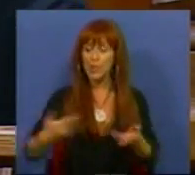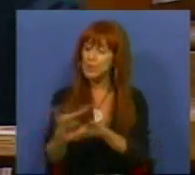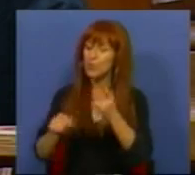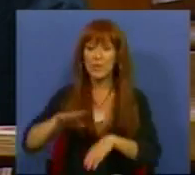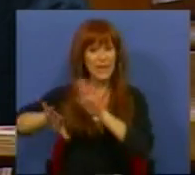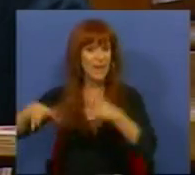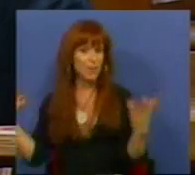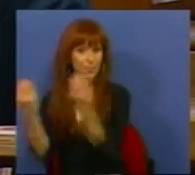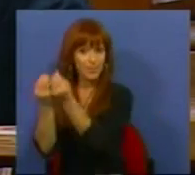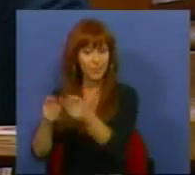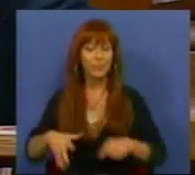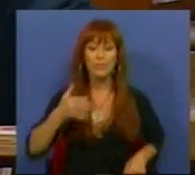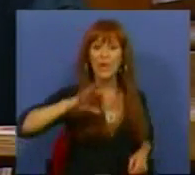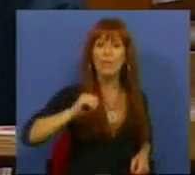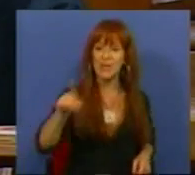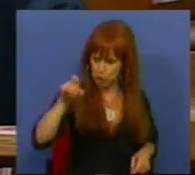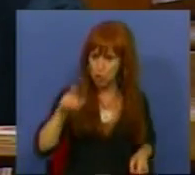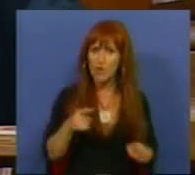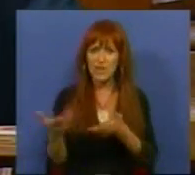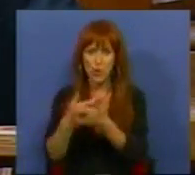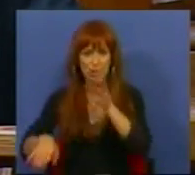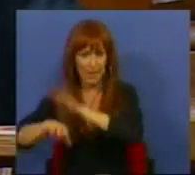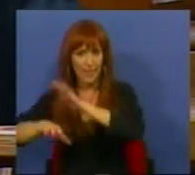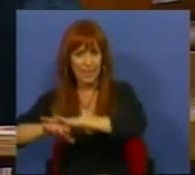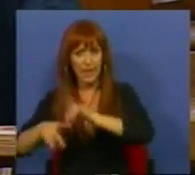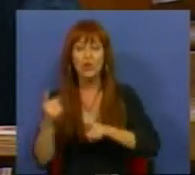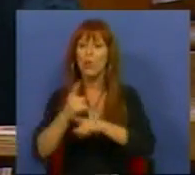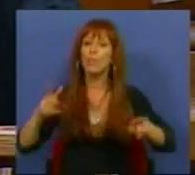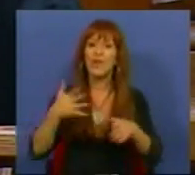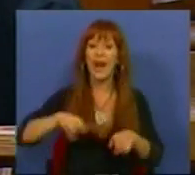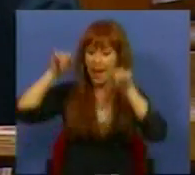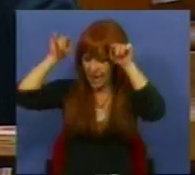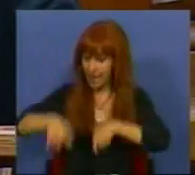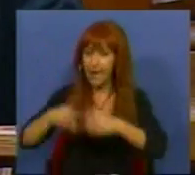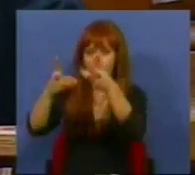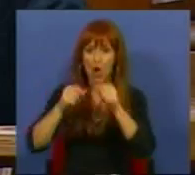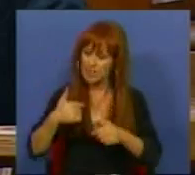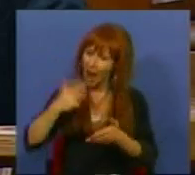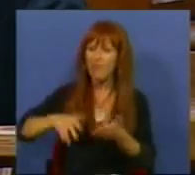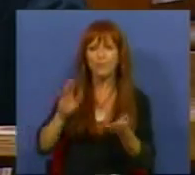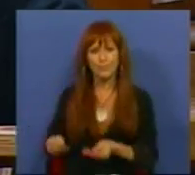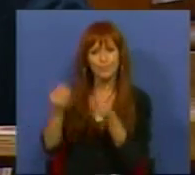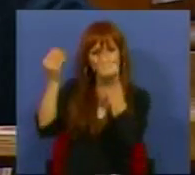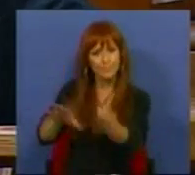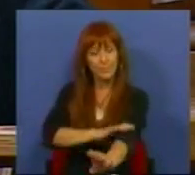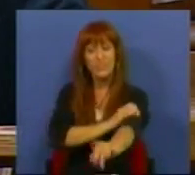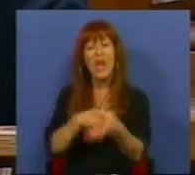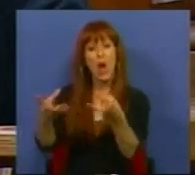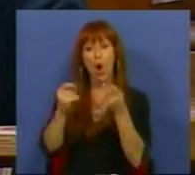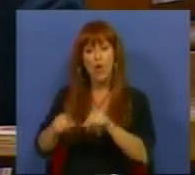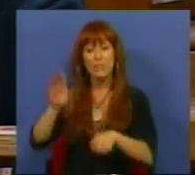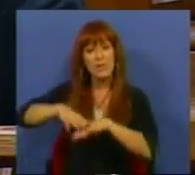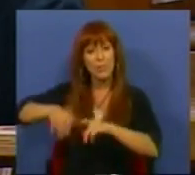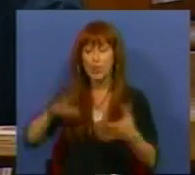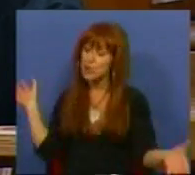negociou com a direita. O PS escolheu negociar com a direita porque era este o orçamento que queria apresentar. Este orçamento